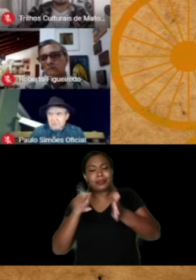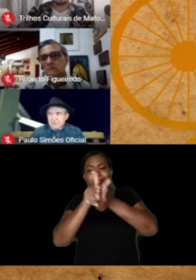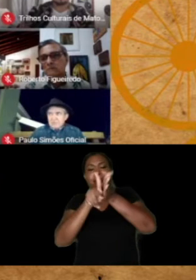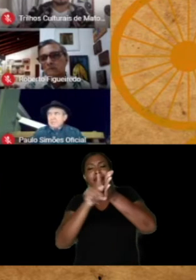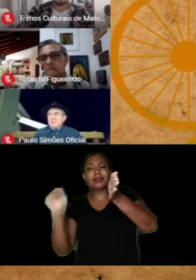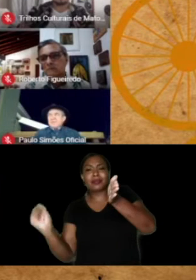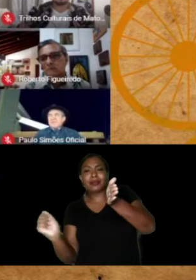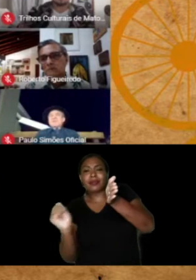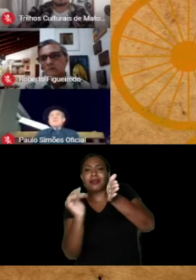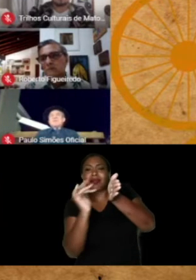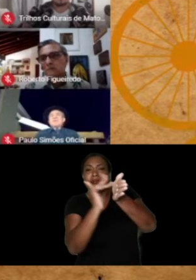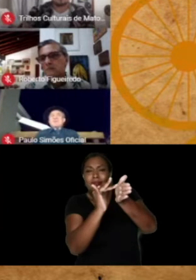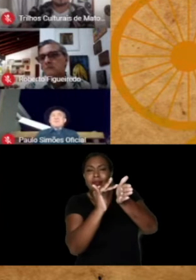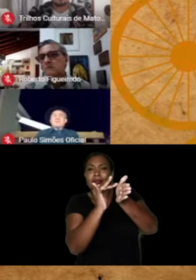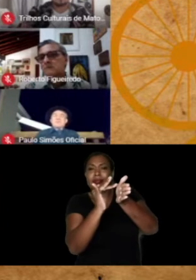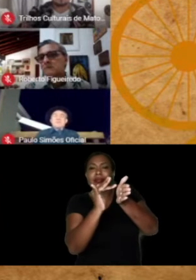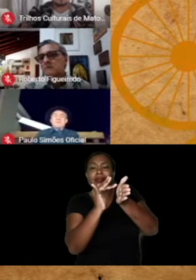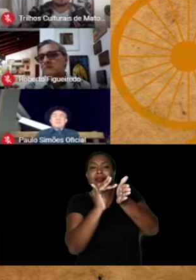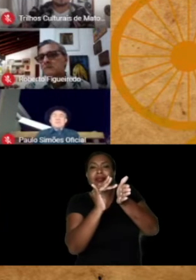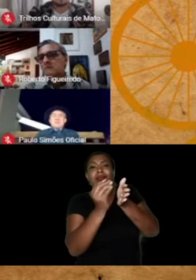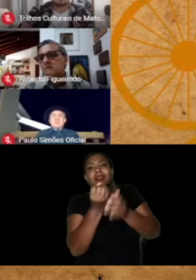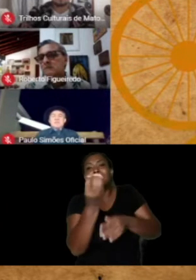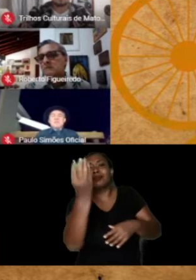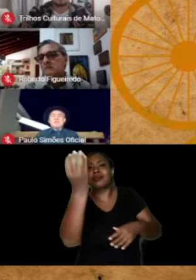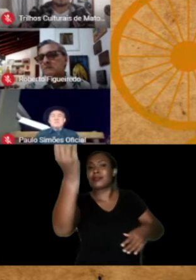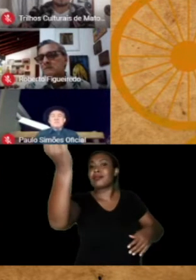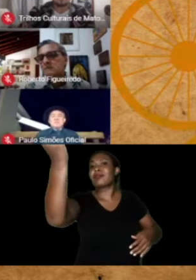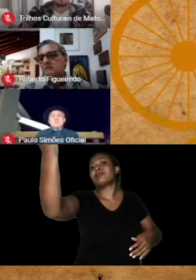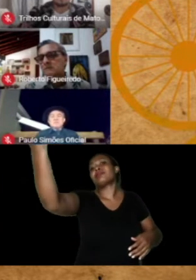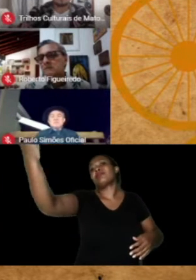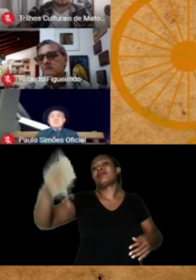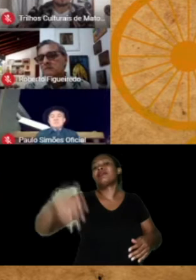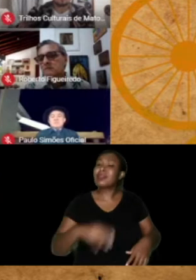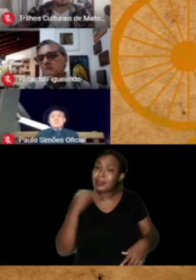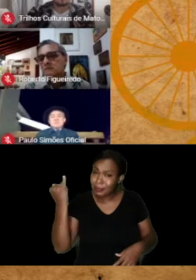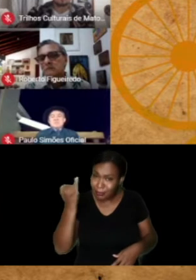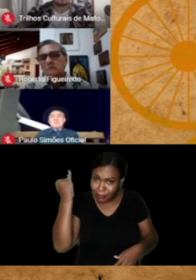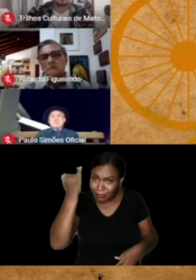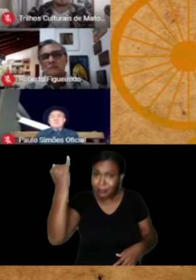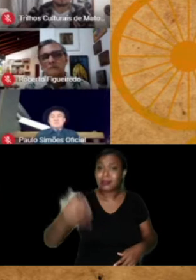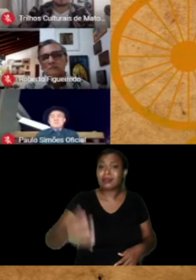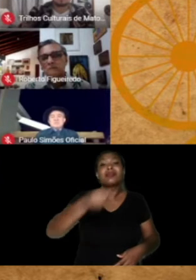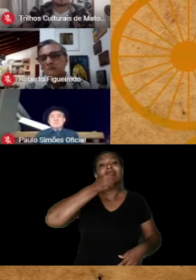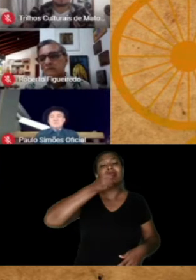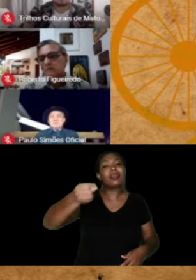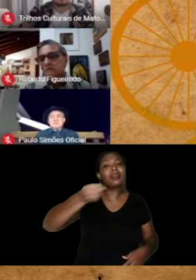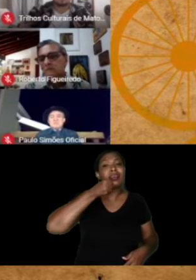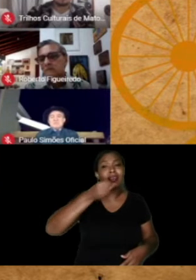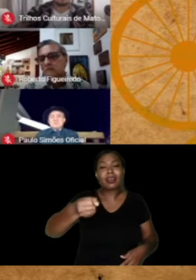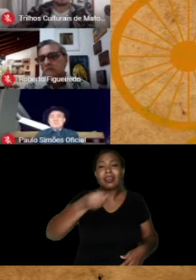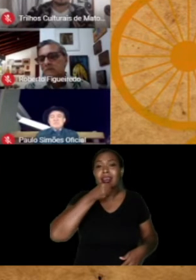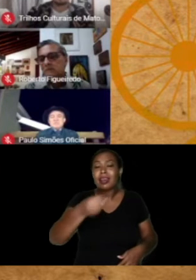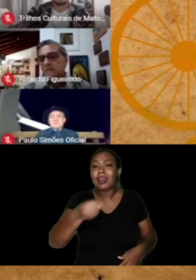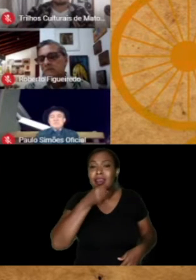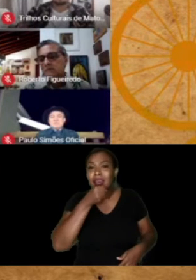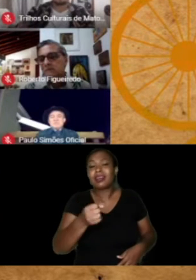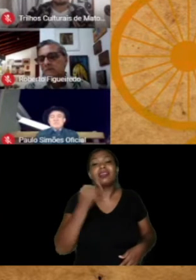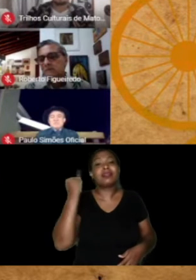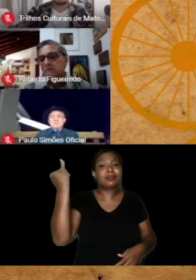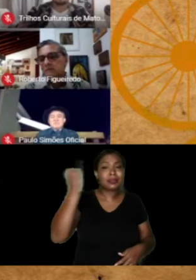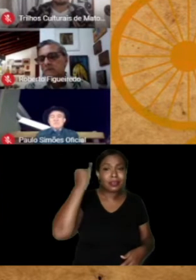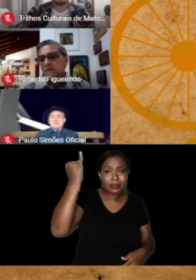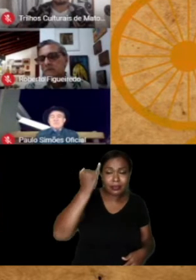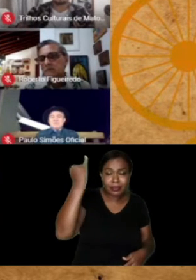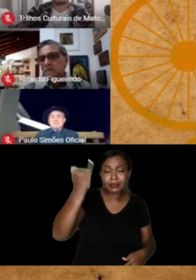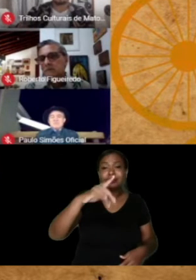Essa emoção, ela tem que ser captada em áudio. Vamos gravar. Para vocês terem uma ideia, a nossa